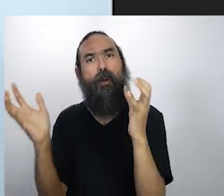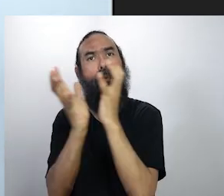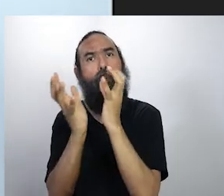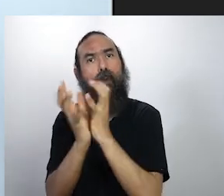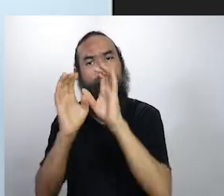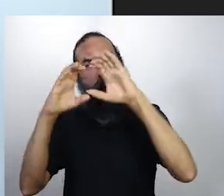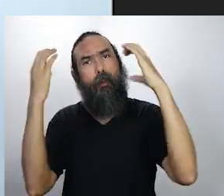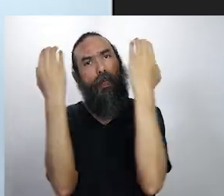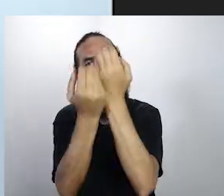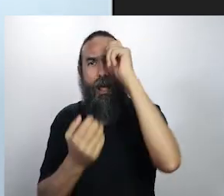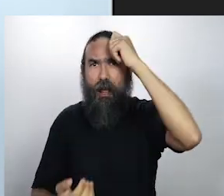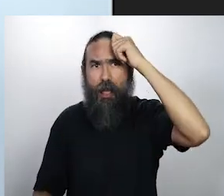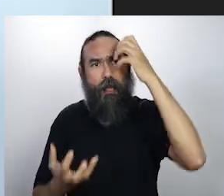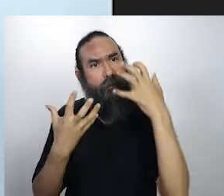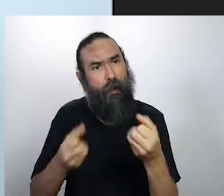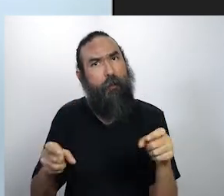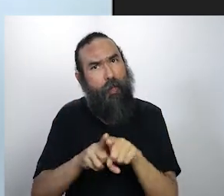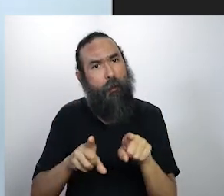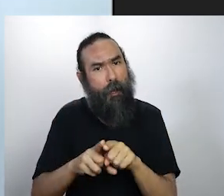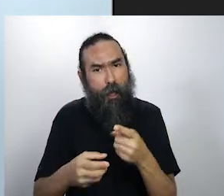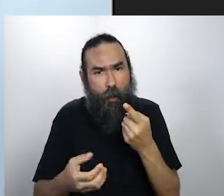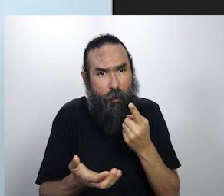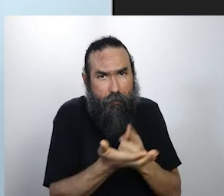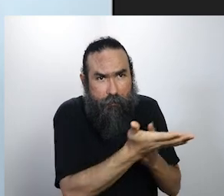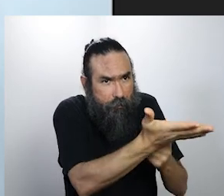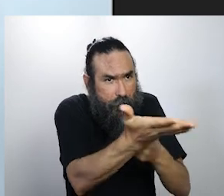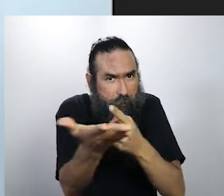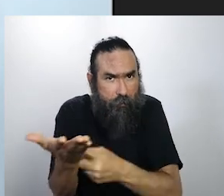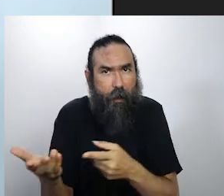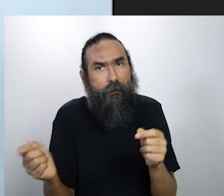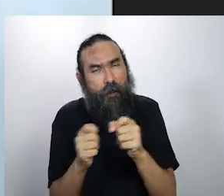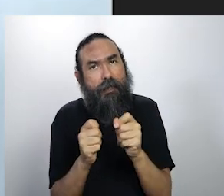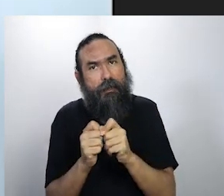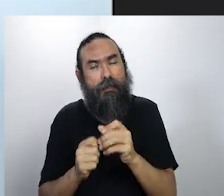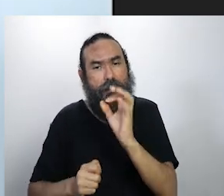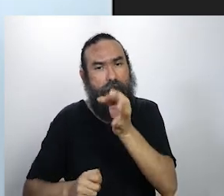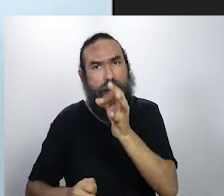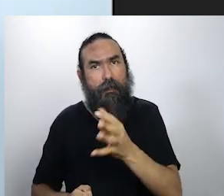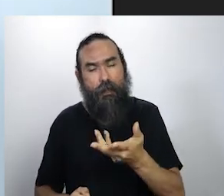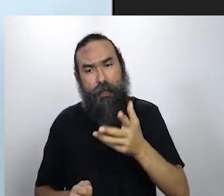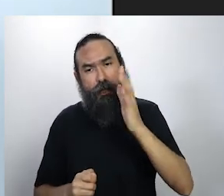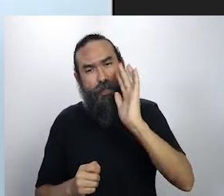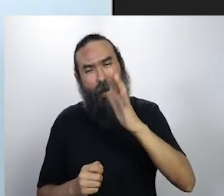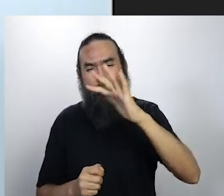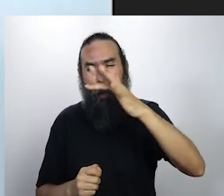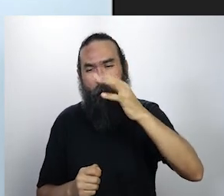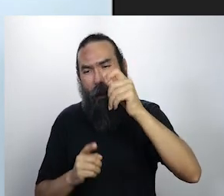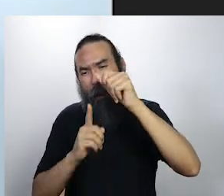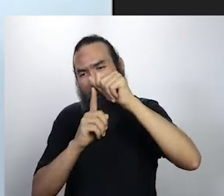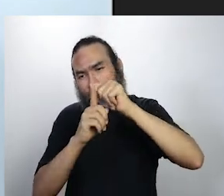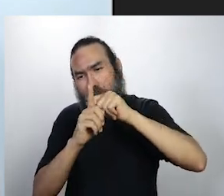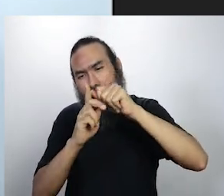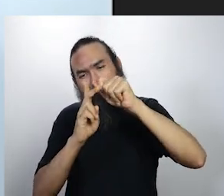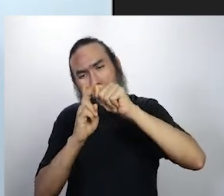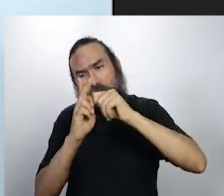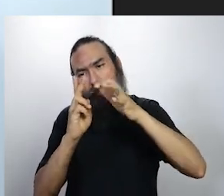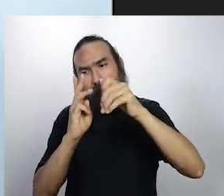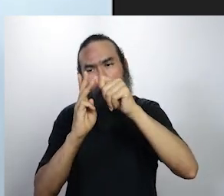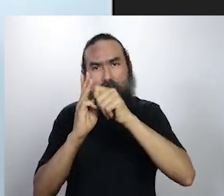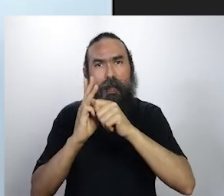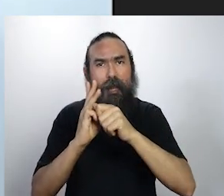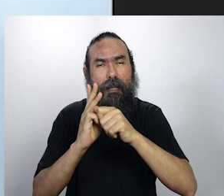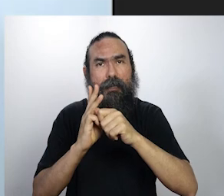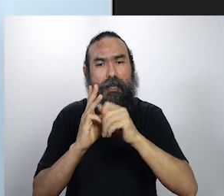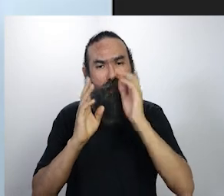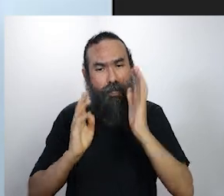de isolamento, vamos falar dos quilombos de Goiás, eu falei, vamos. E aí estava muito no início do Instagram, né, todo mundo usando